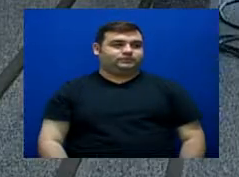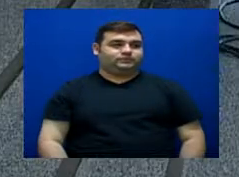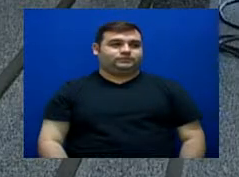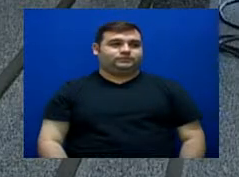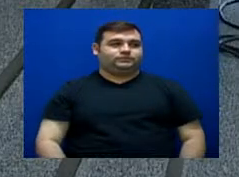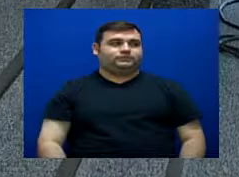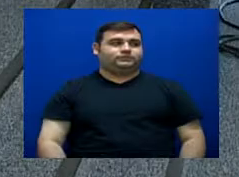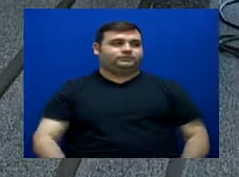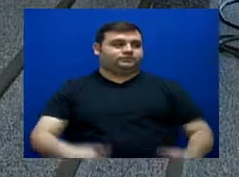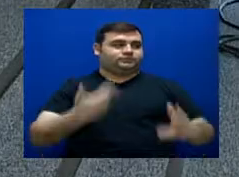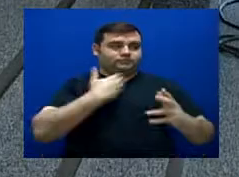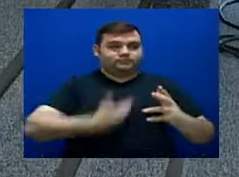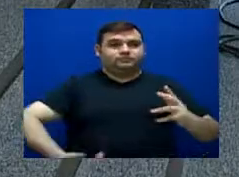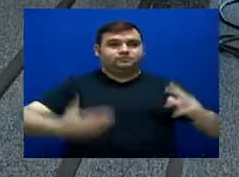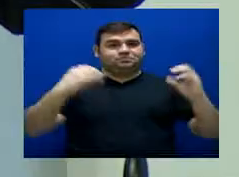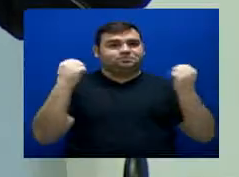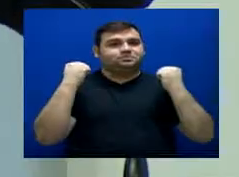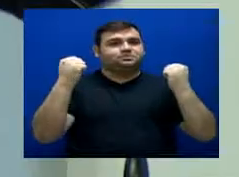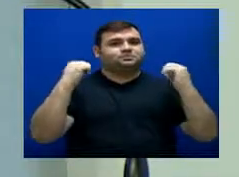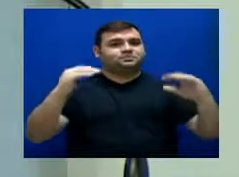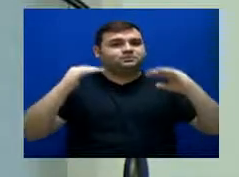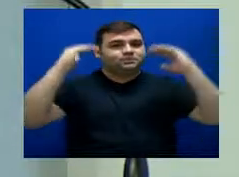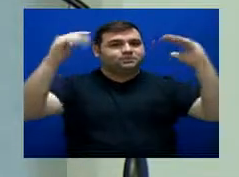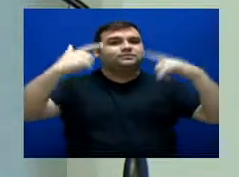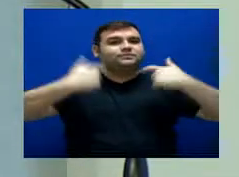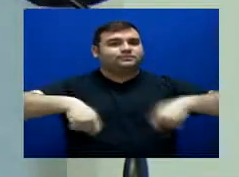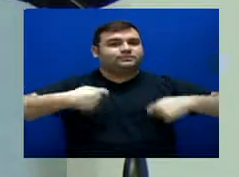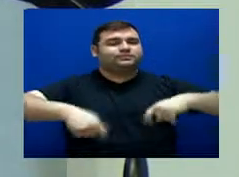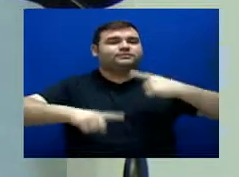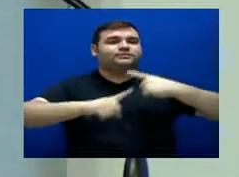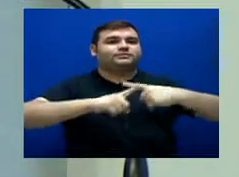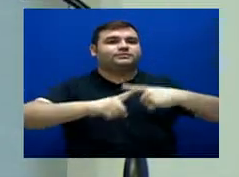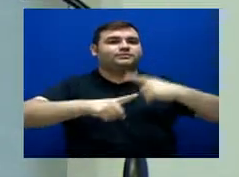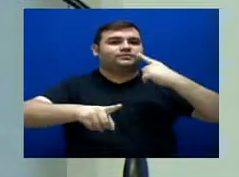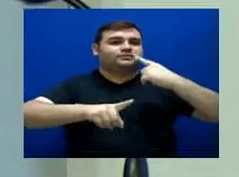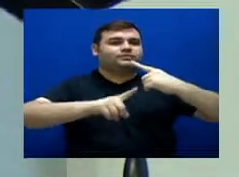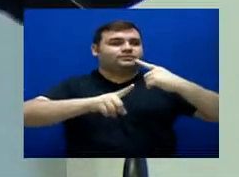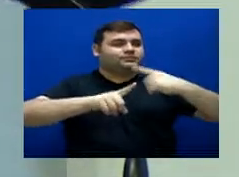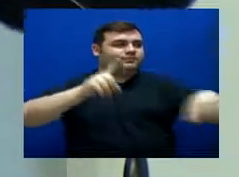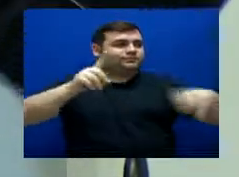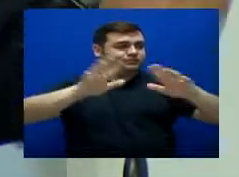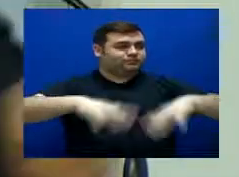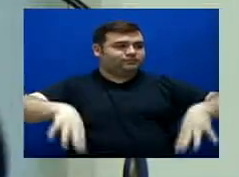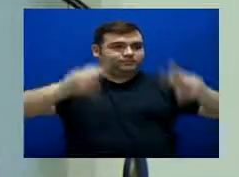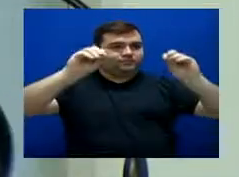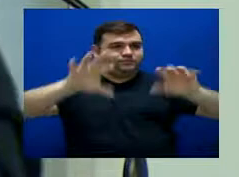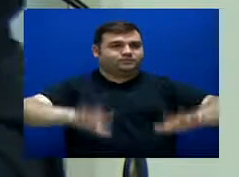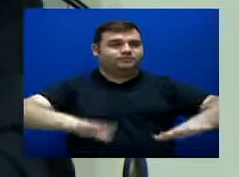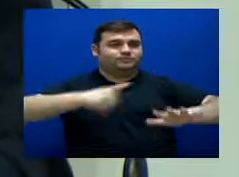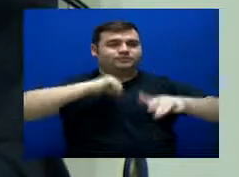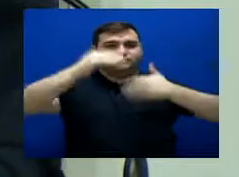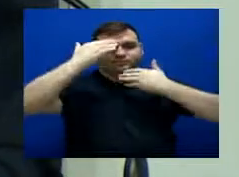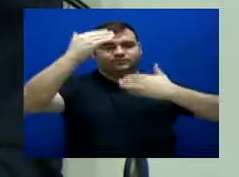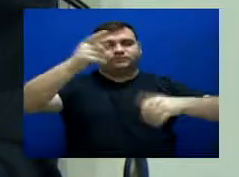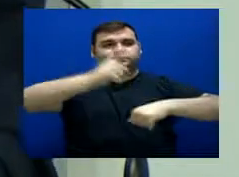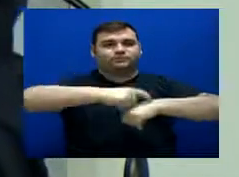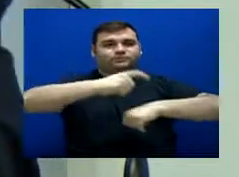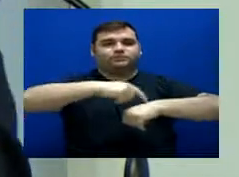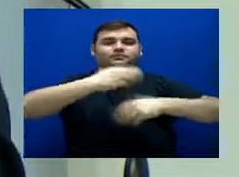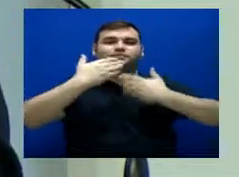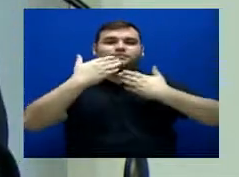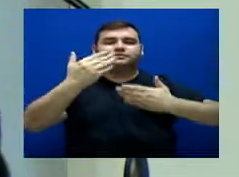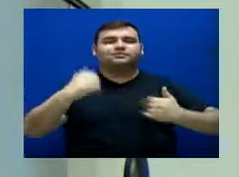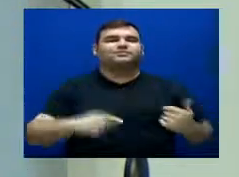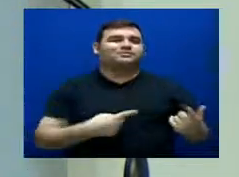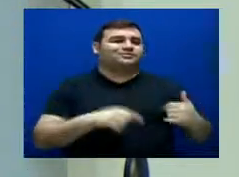Que surja um governo mais forte para coibir, para que a população seja abençoada. Eu agradeço aqui a oportunidade.